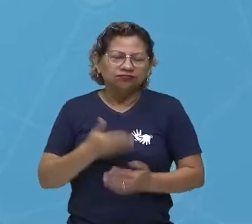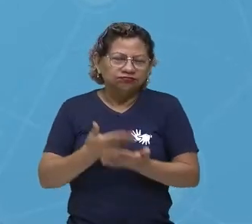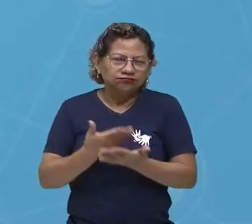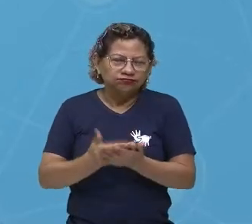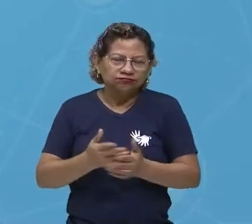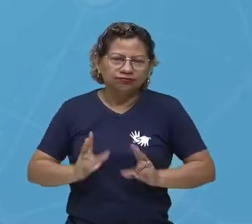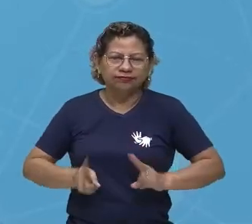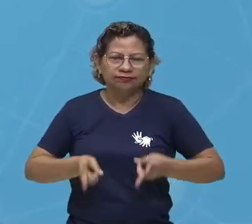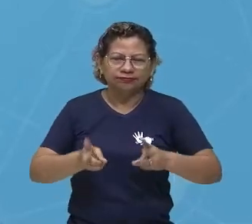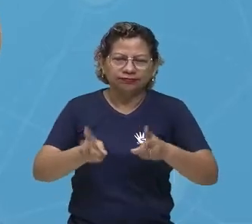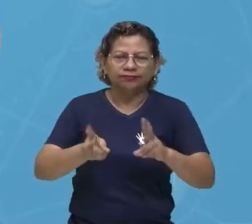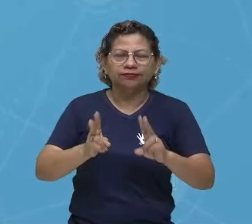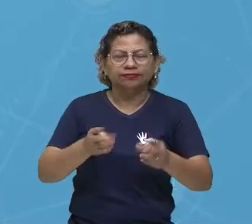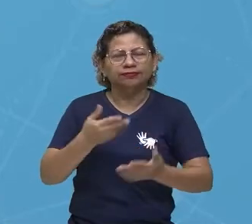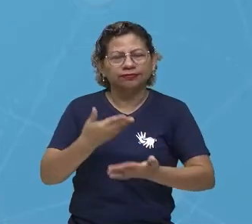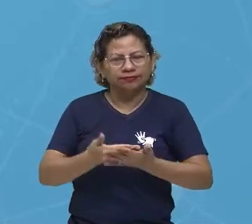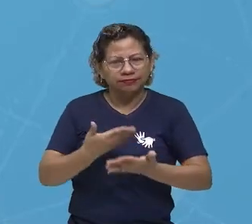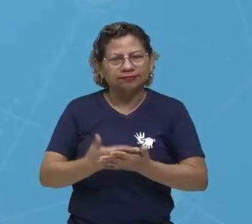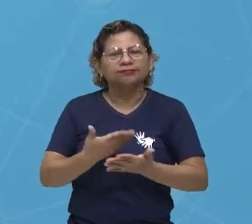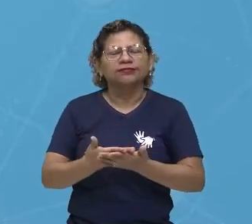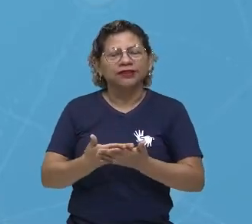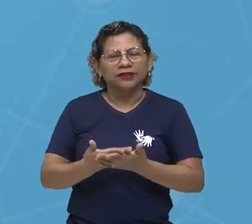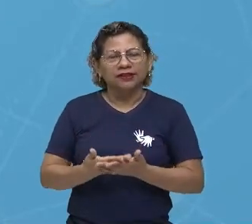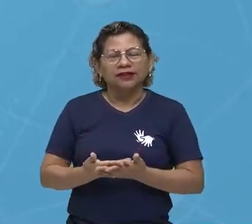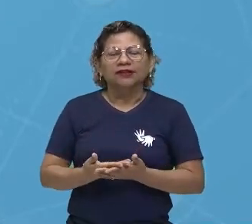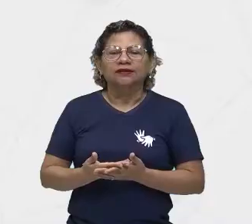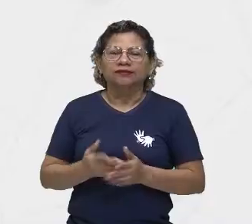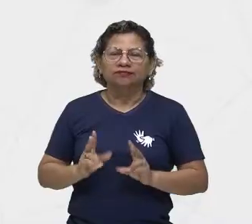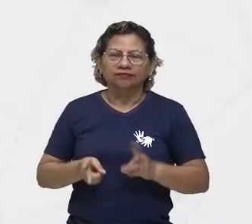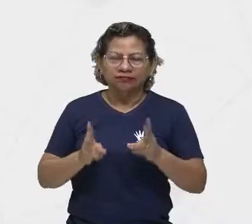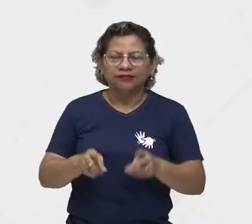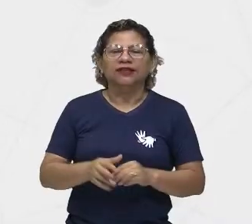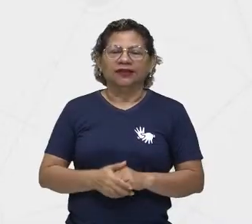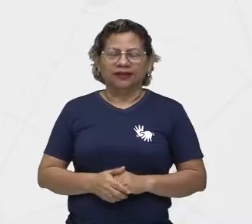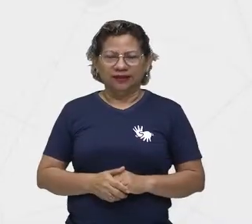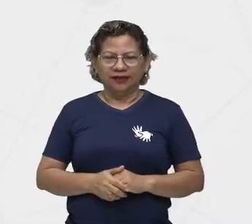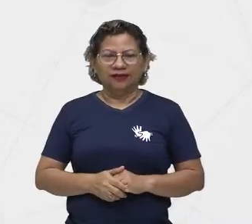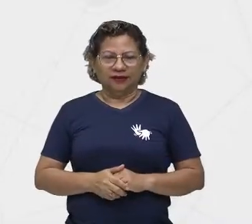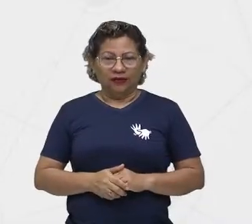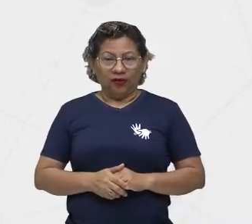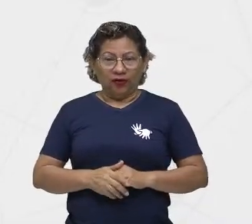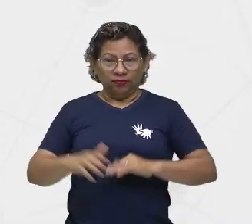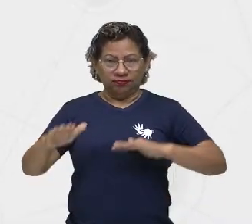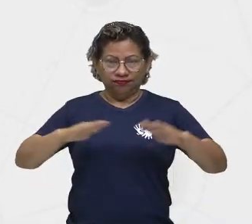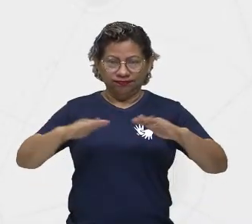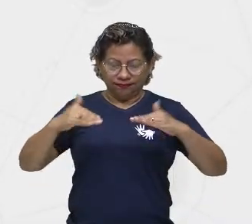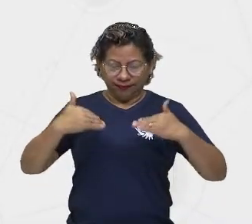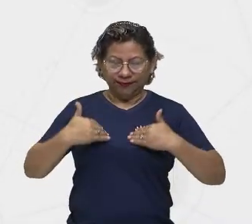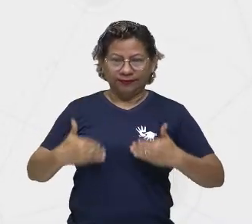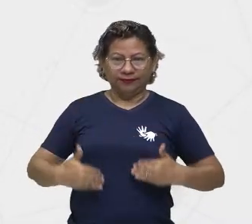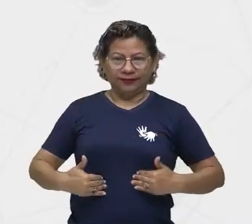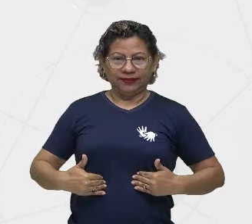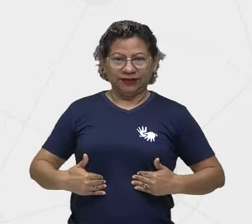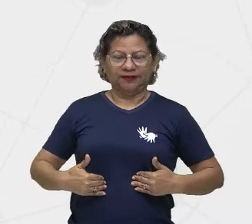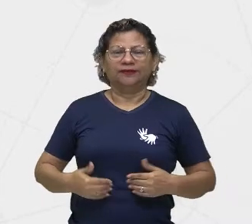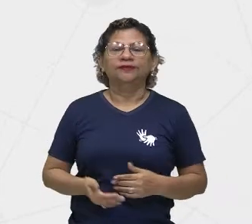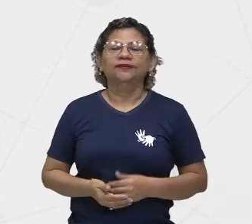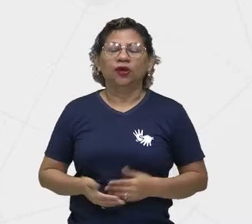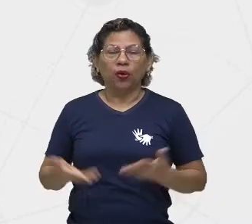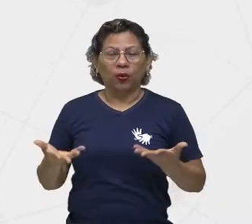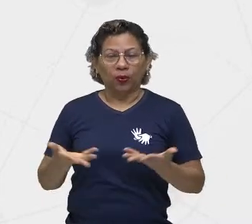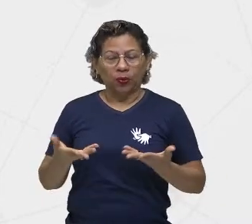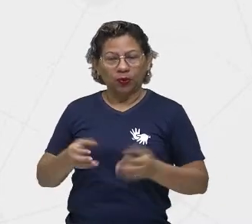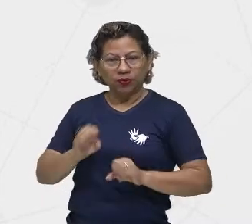dar continuidade aos nossos estudos vamos continuar estudando os sistemas que fazem parte do corpo humano né então aula de